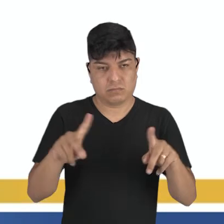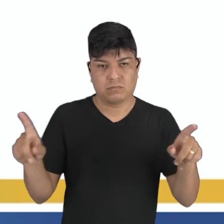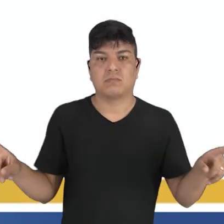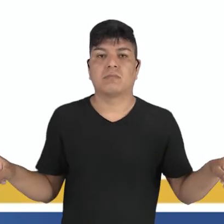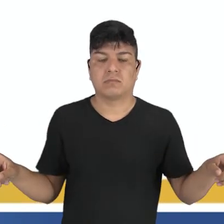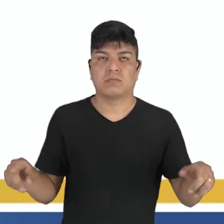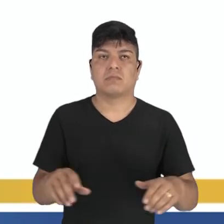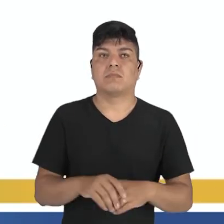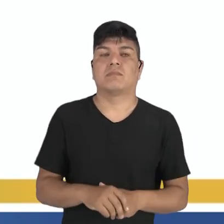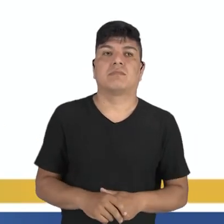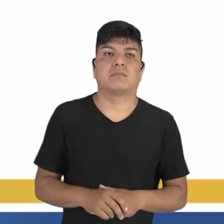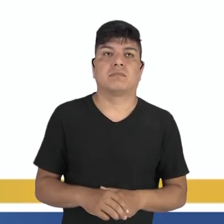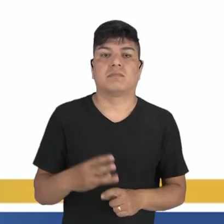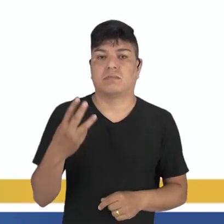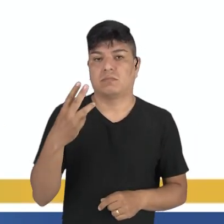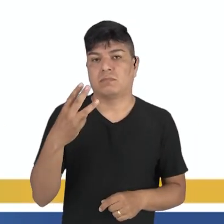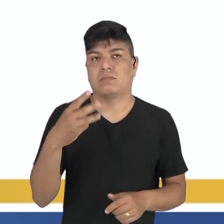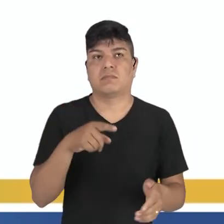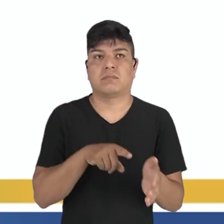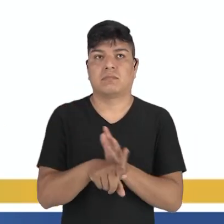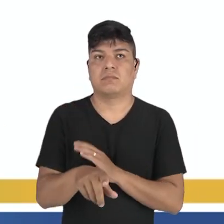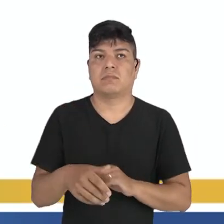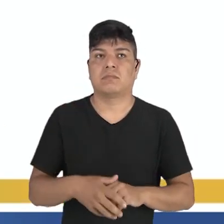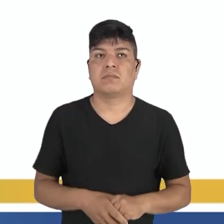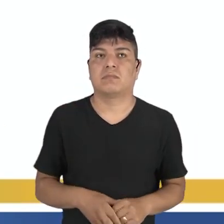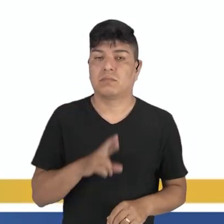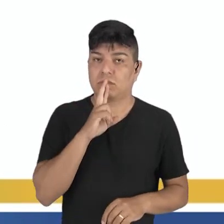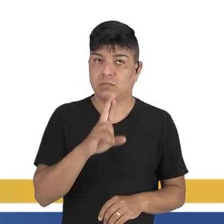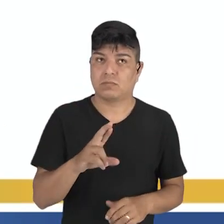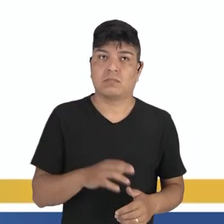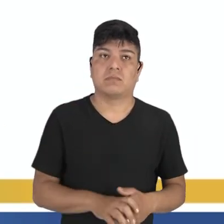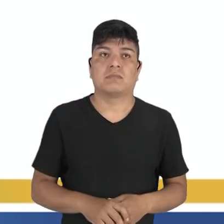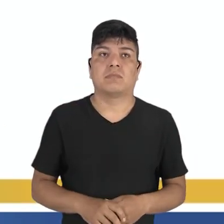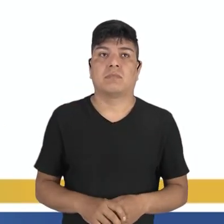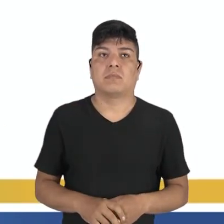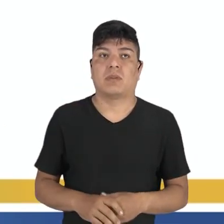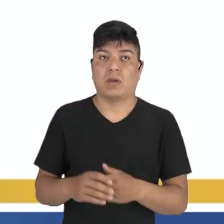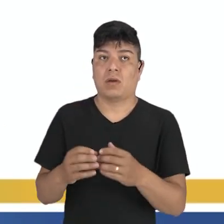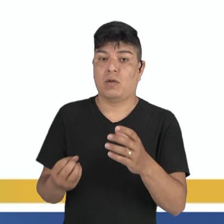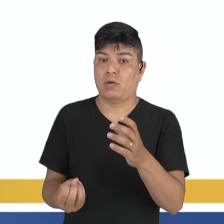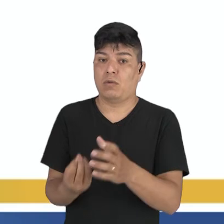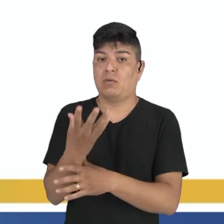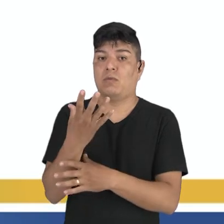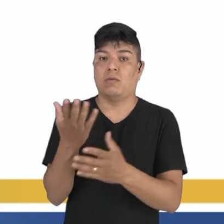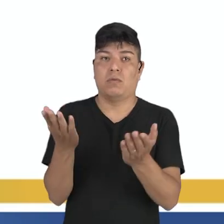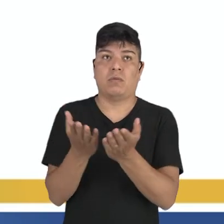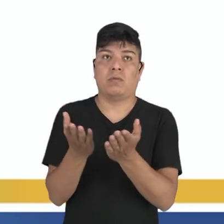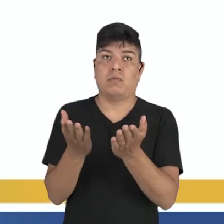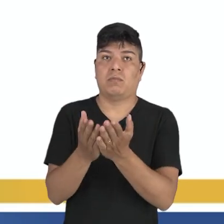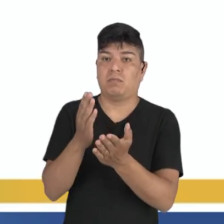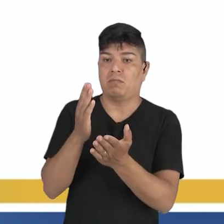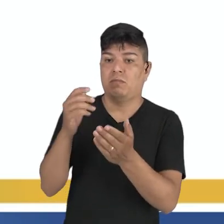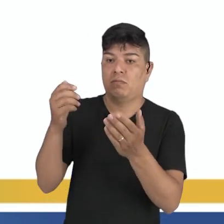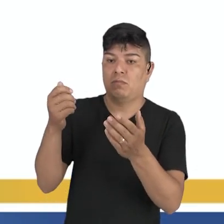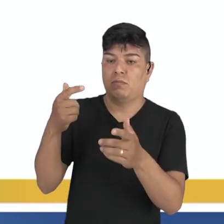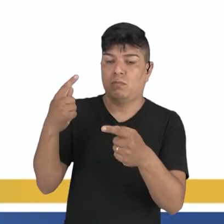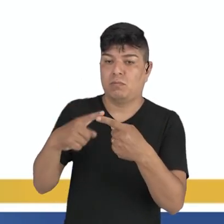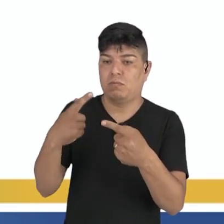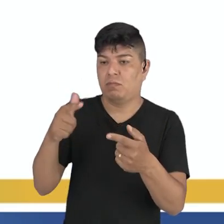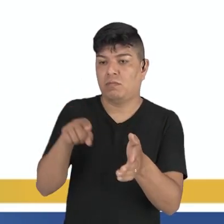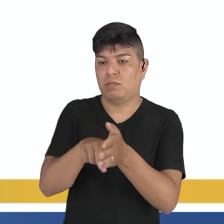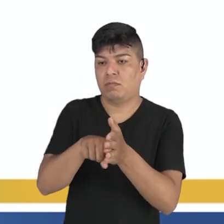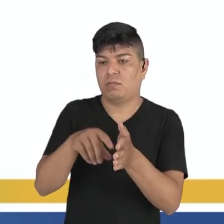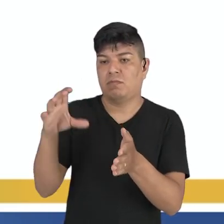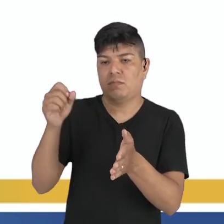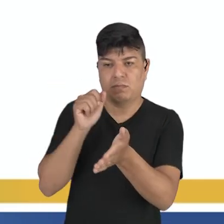opostas e antagônicas, tá? 3. O criacionismo, por não ter base científica, deve ser totalmente descartada? Não.